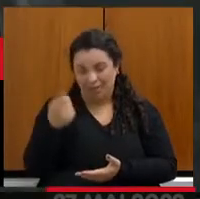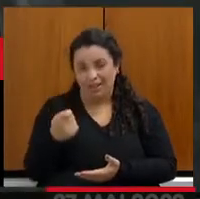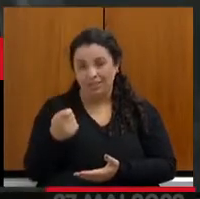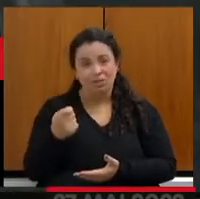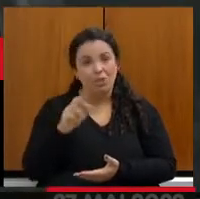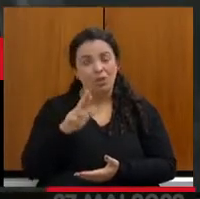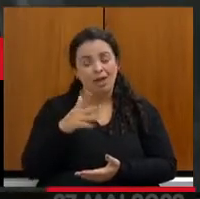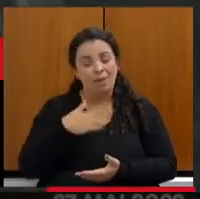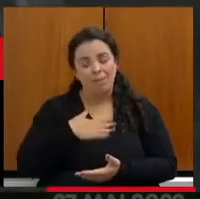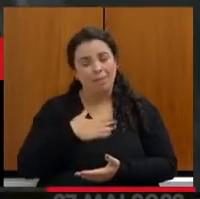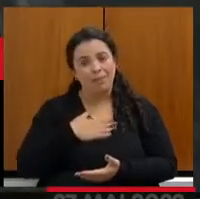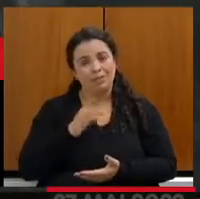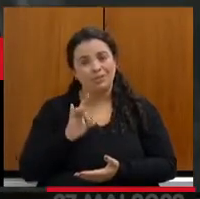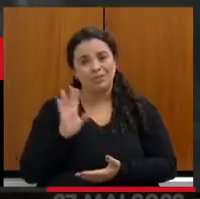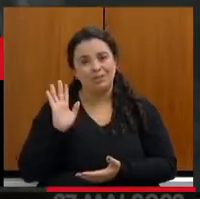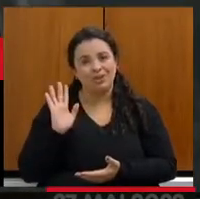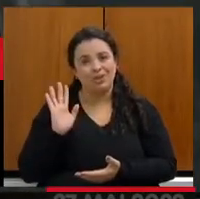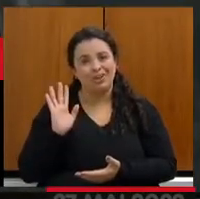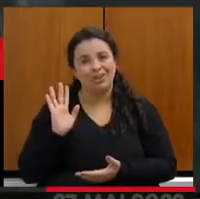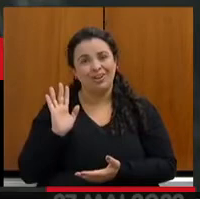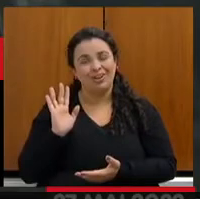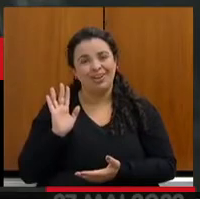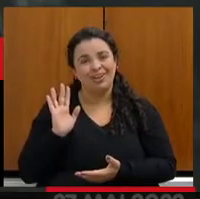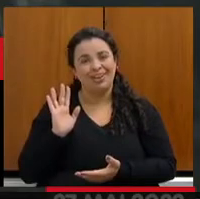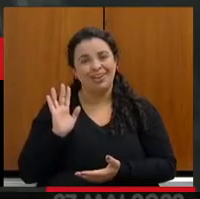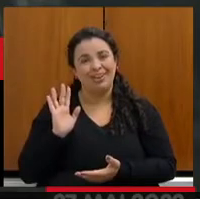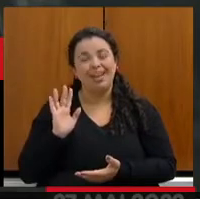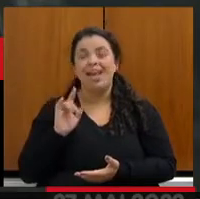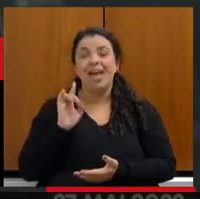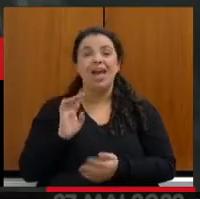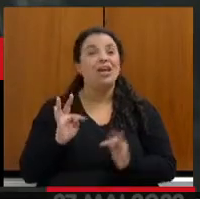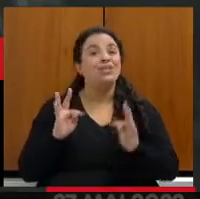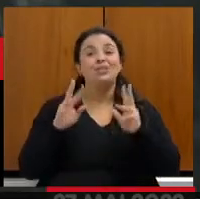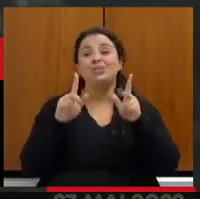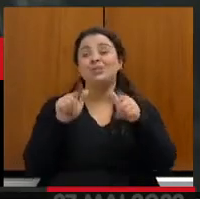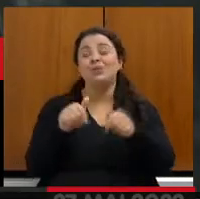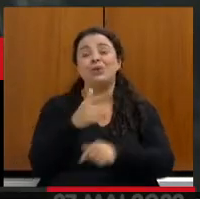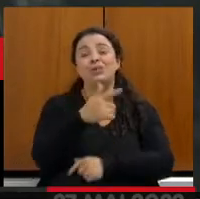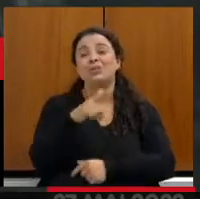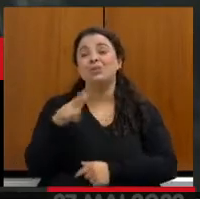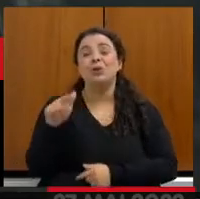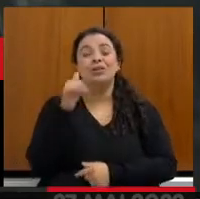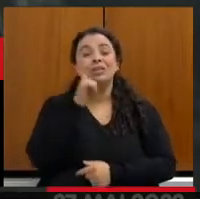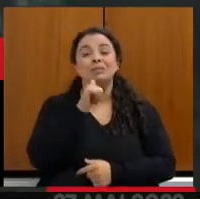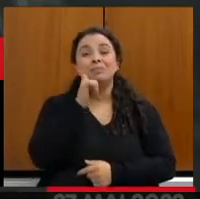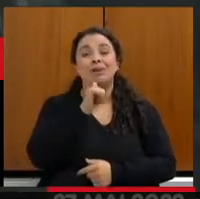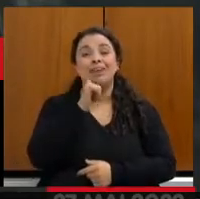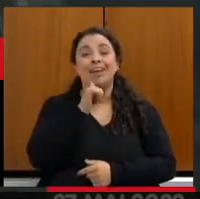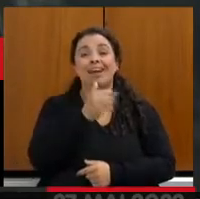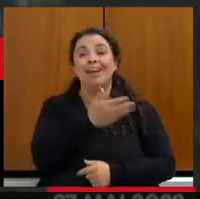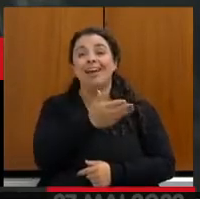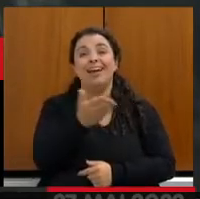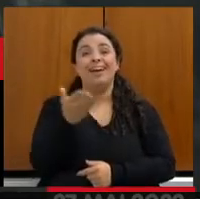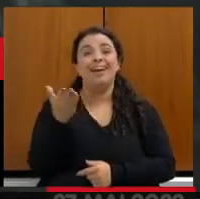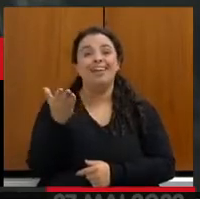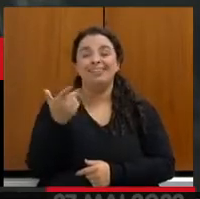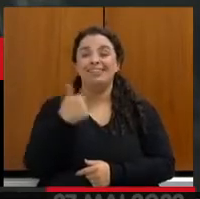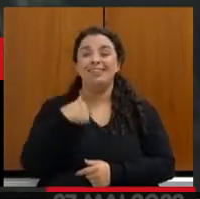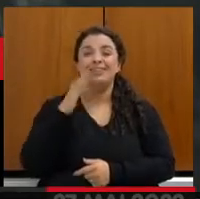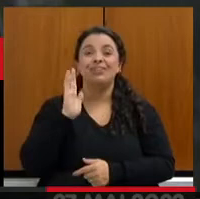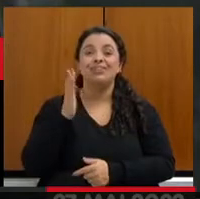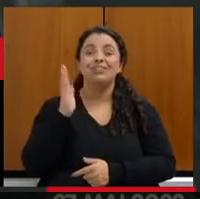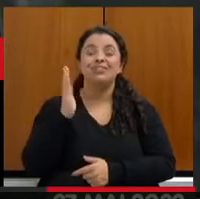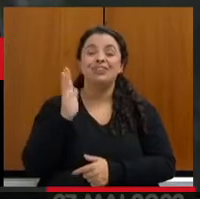ou não é somente minha né Ela é de tantas outras mulheres com quem caminhei